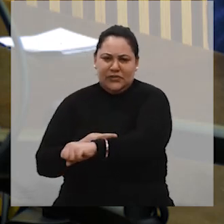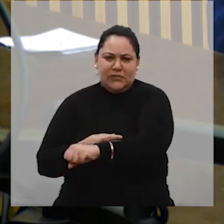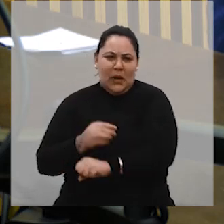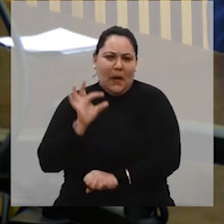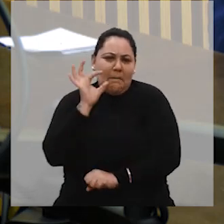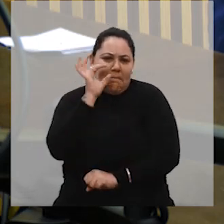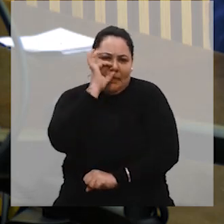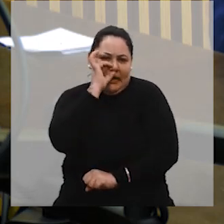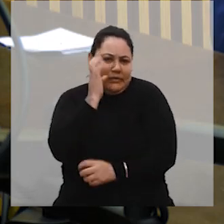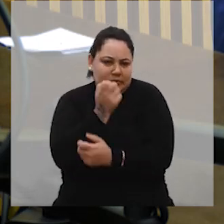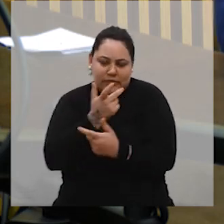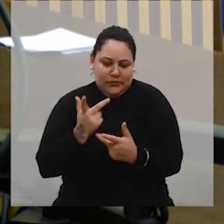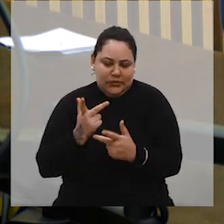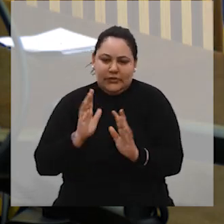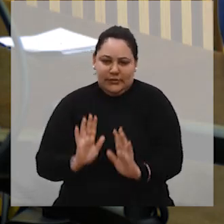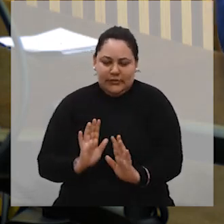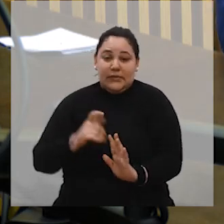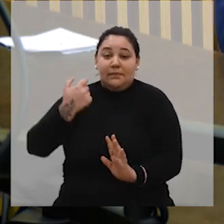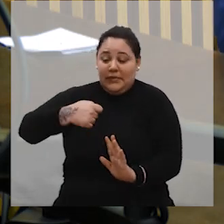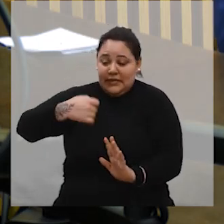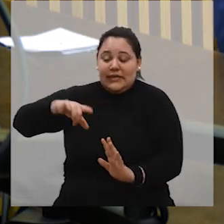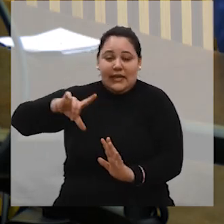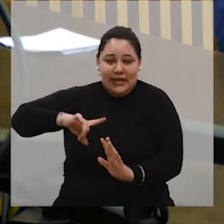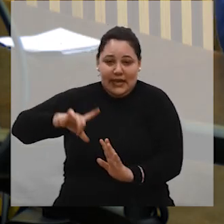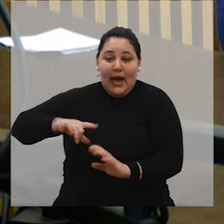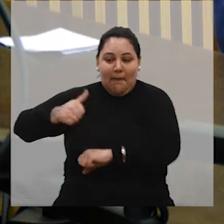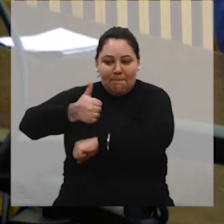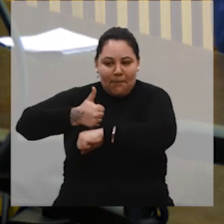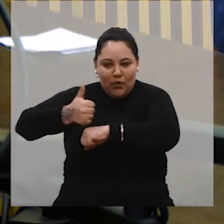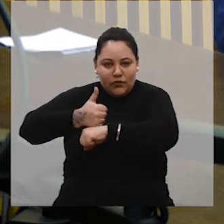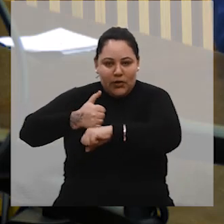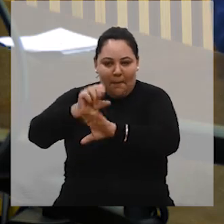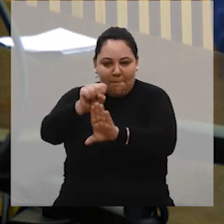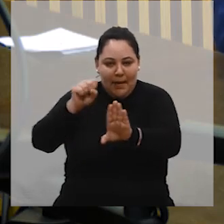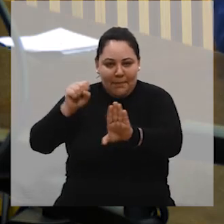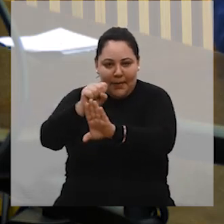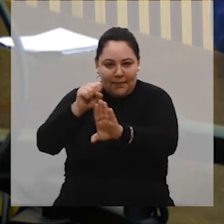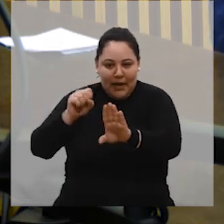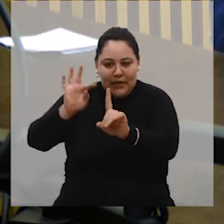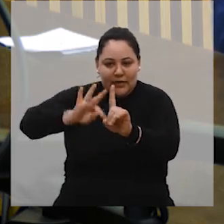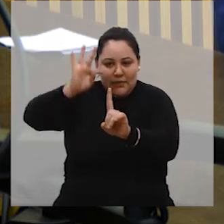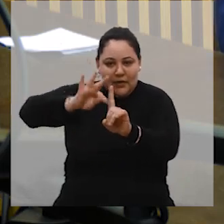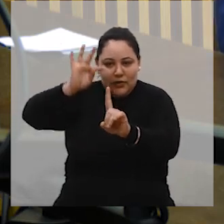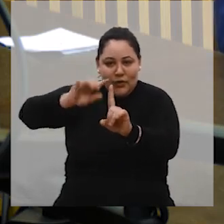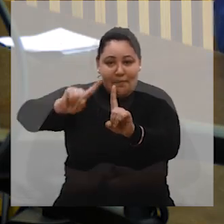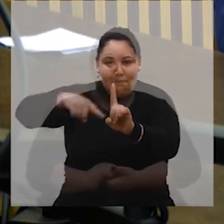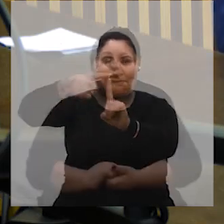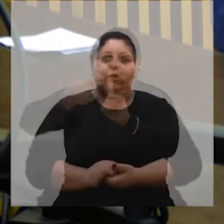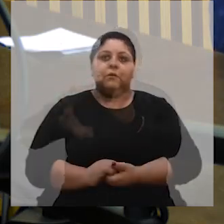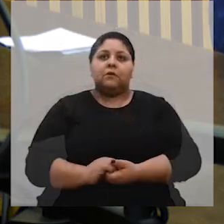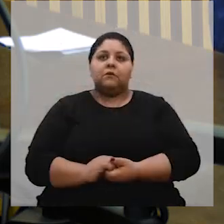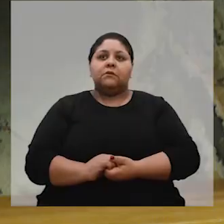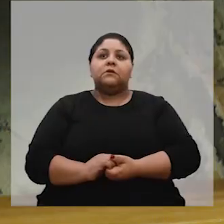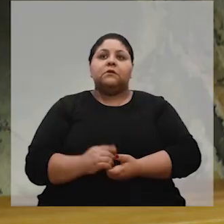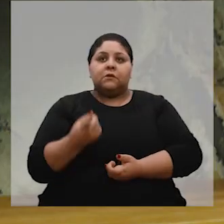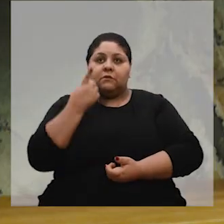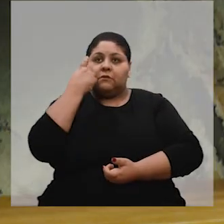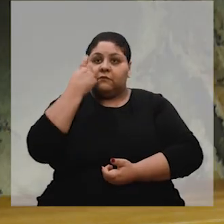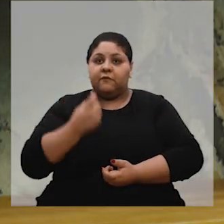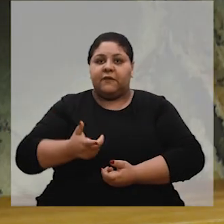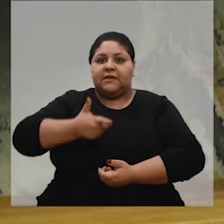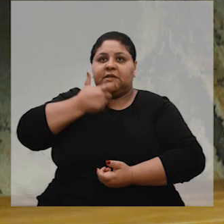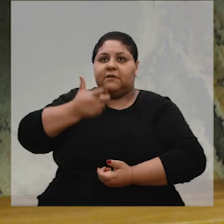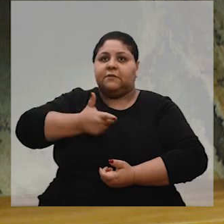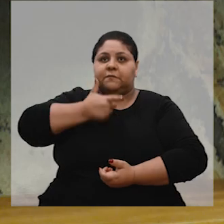e etc, né? Tem que ter a coisa com autoclave. A temperatura tem que ser muito alta. E é